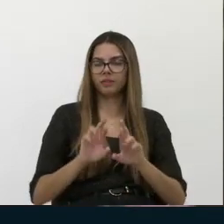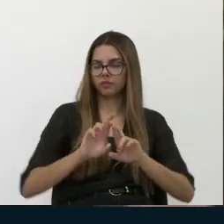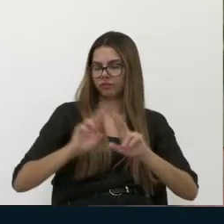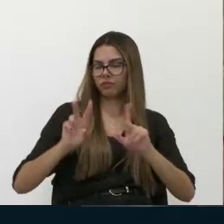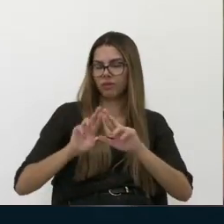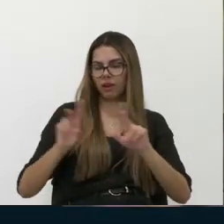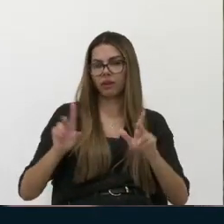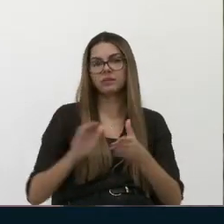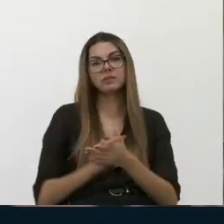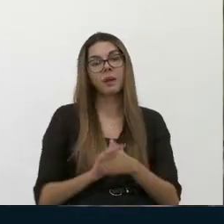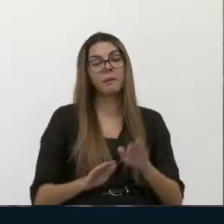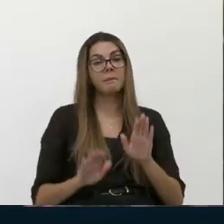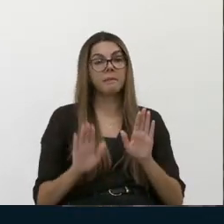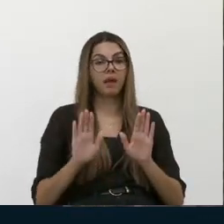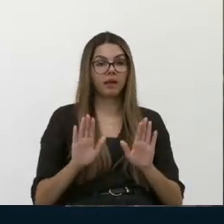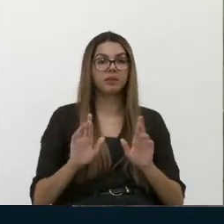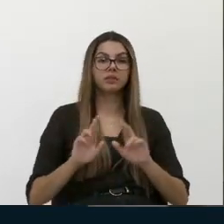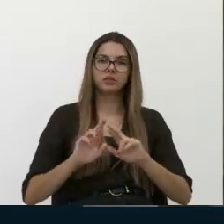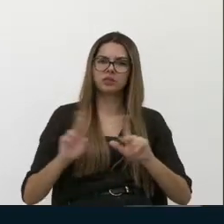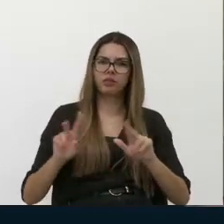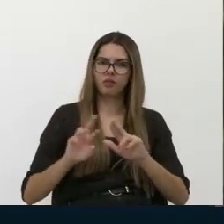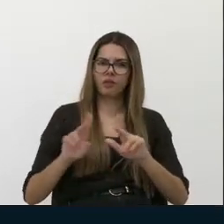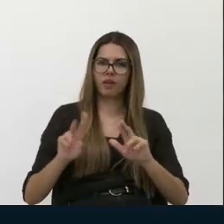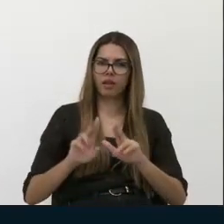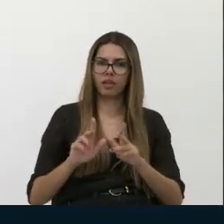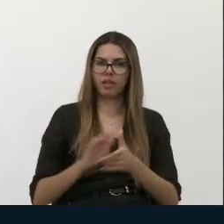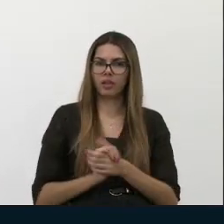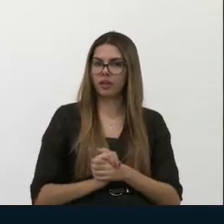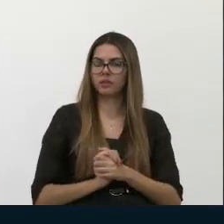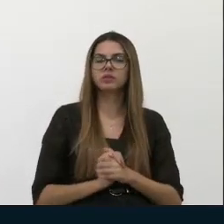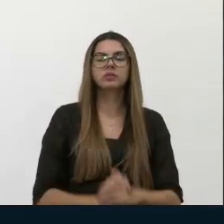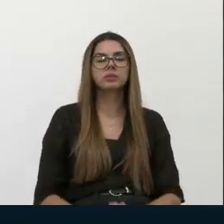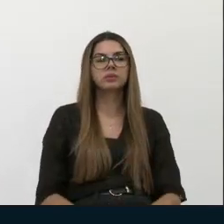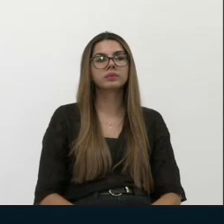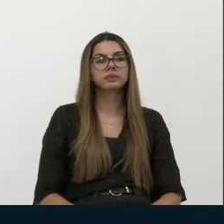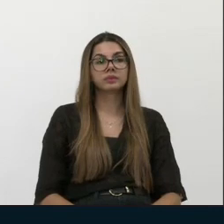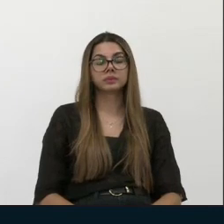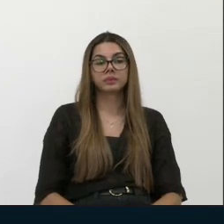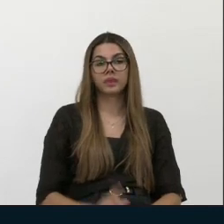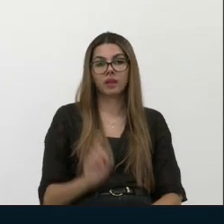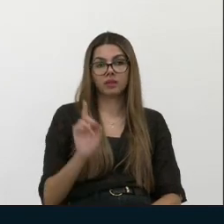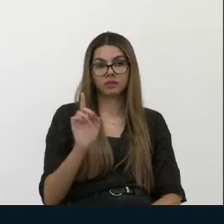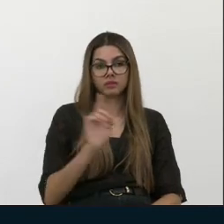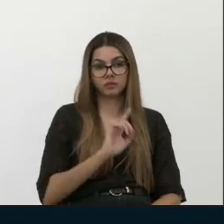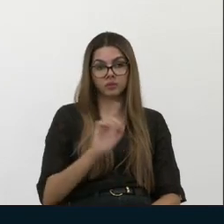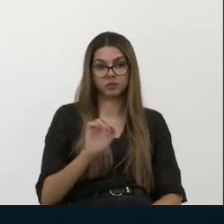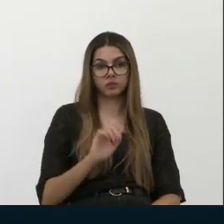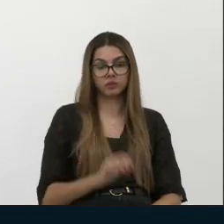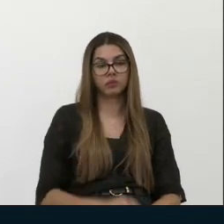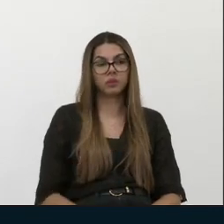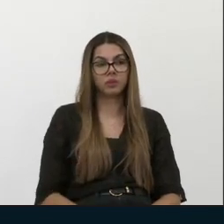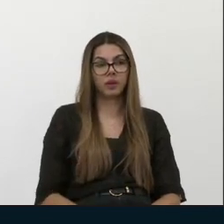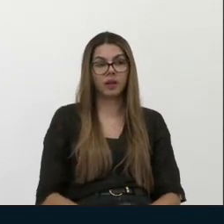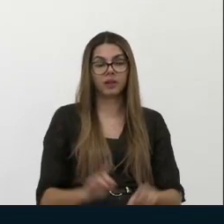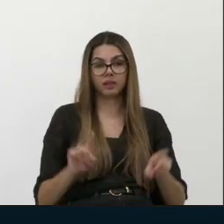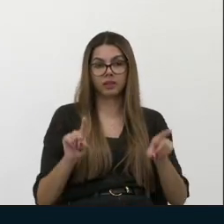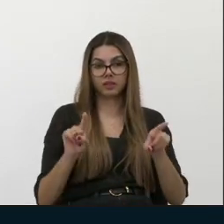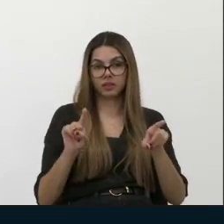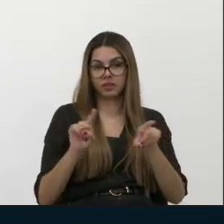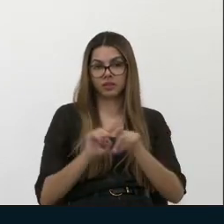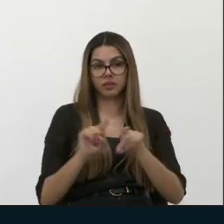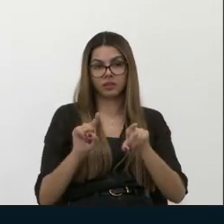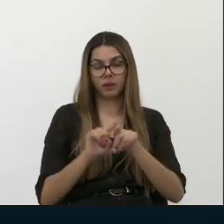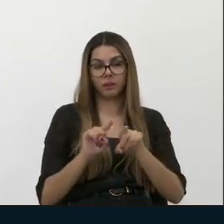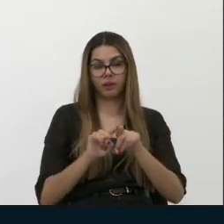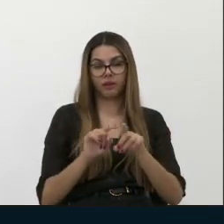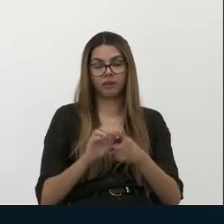Mas divergência não é intolerância e não é, também nenhuma